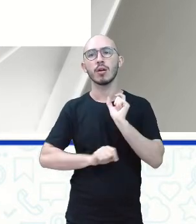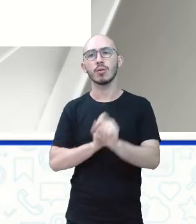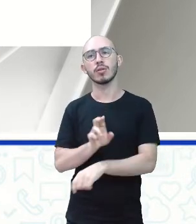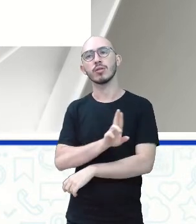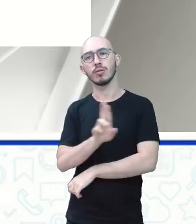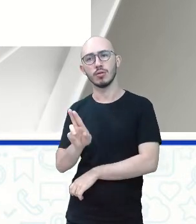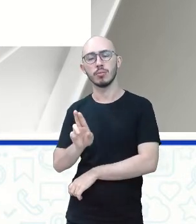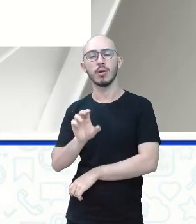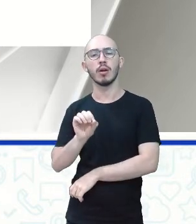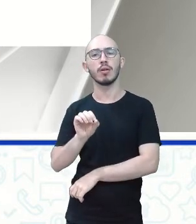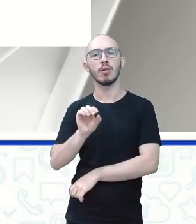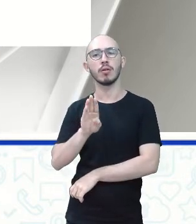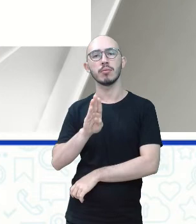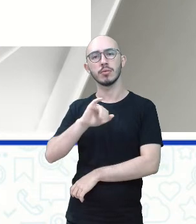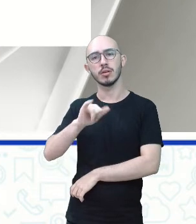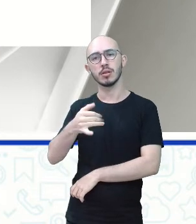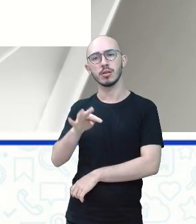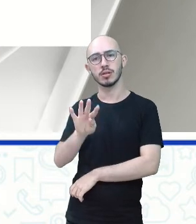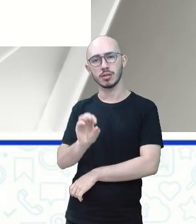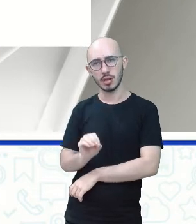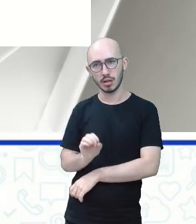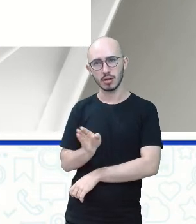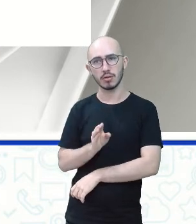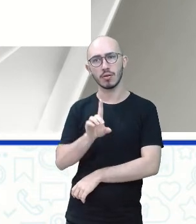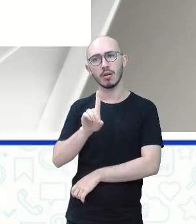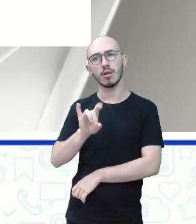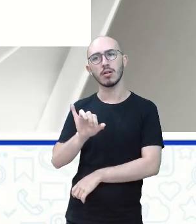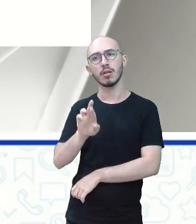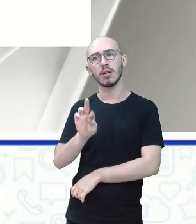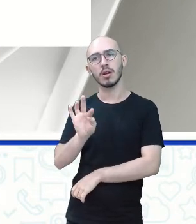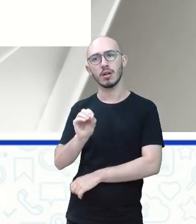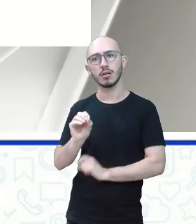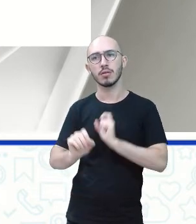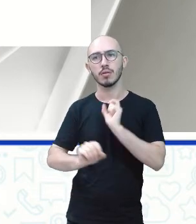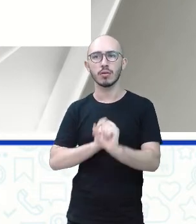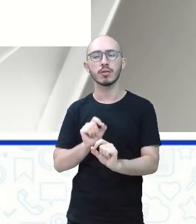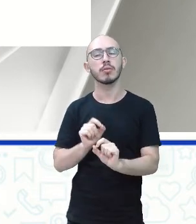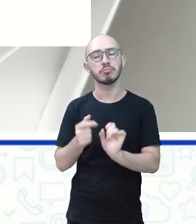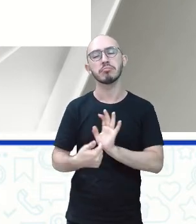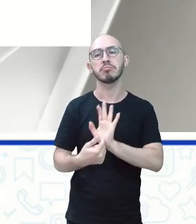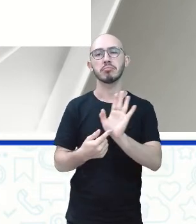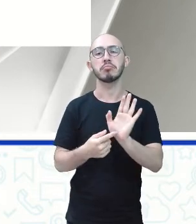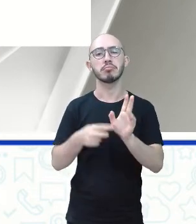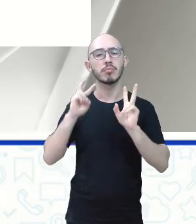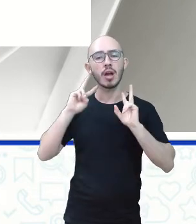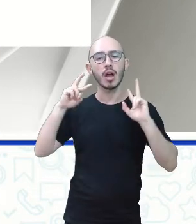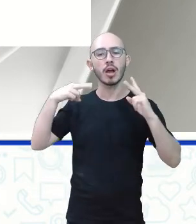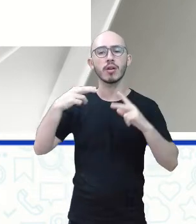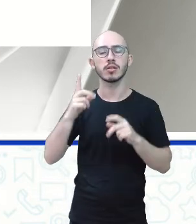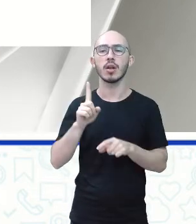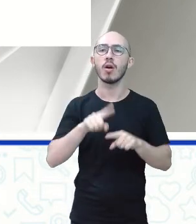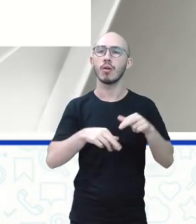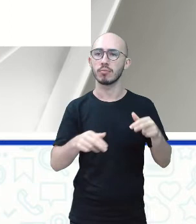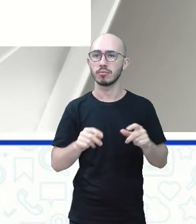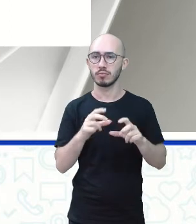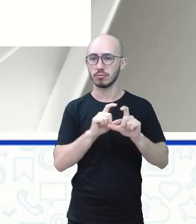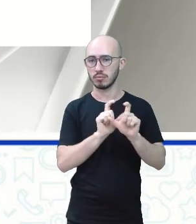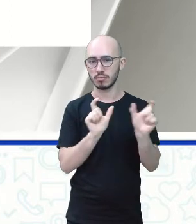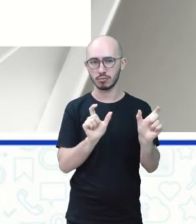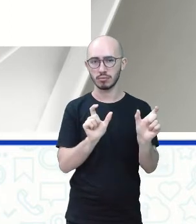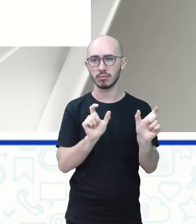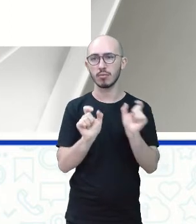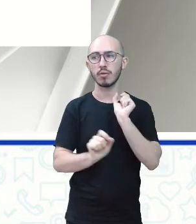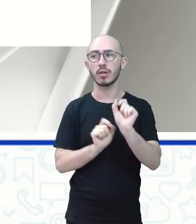objetos diretos. Normalmente, indica-se o reconhecimento do objeto direto com a pergunta